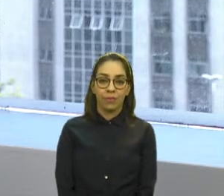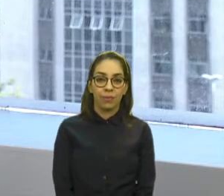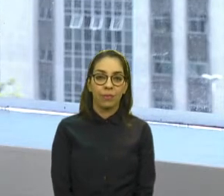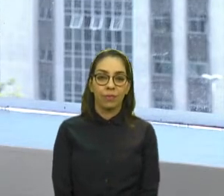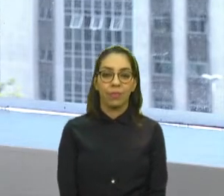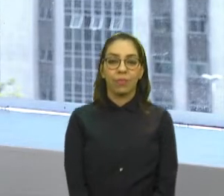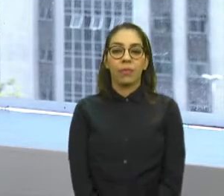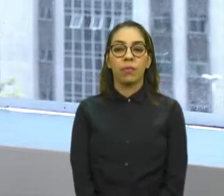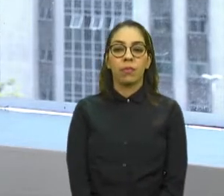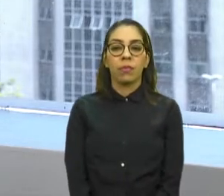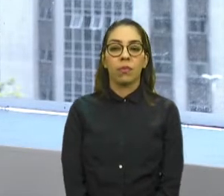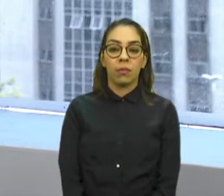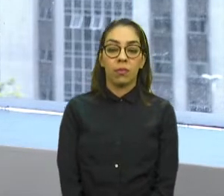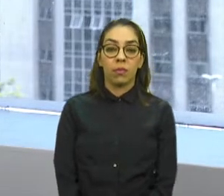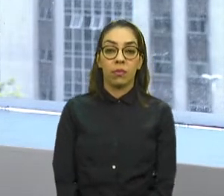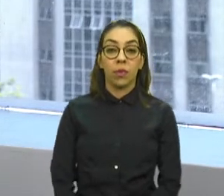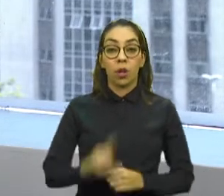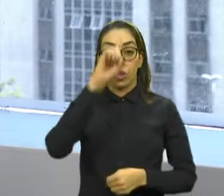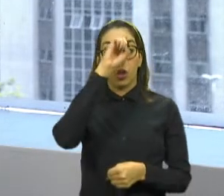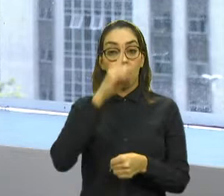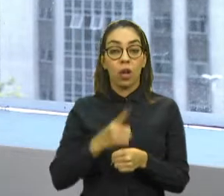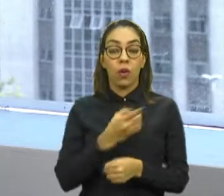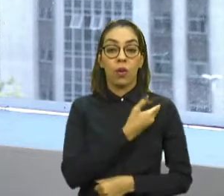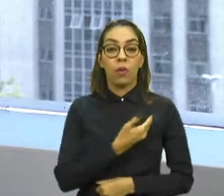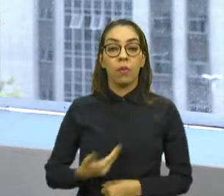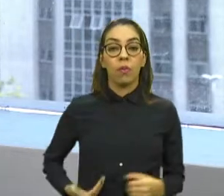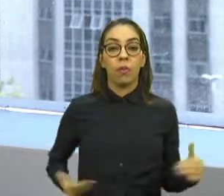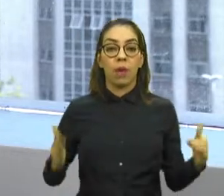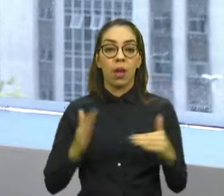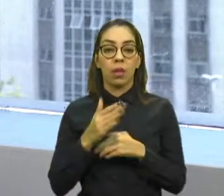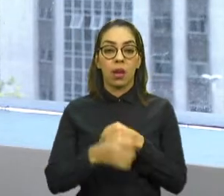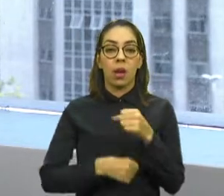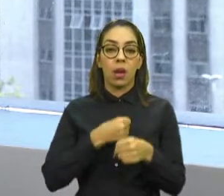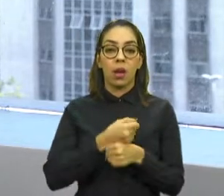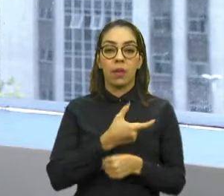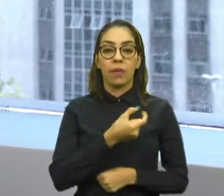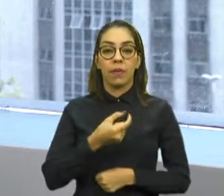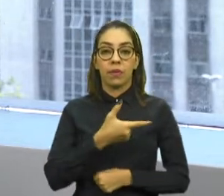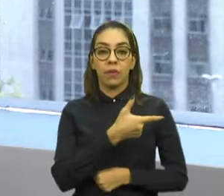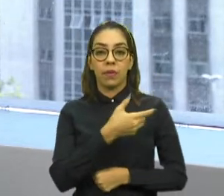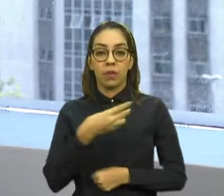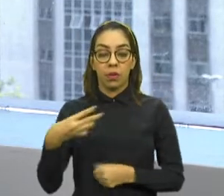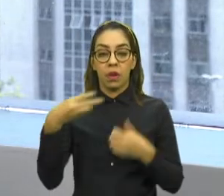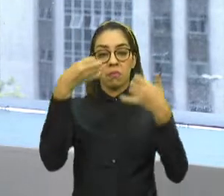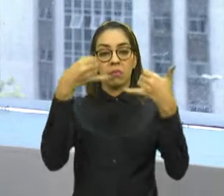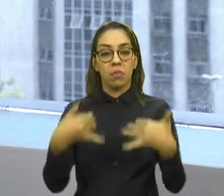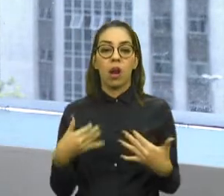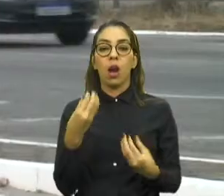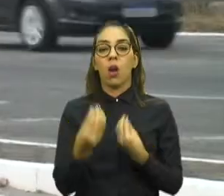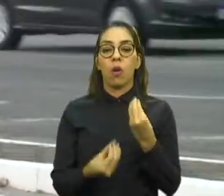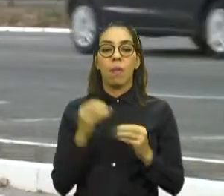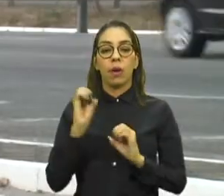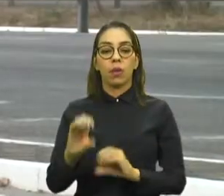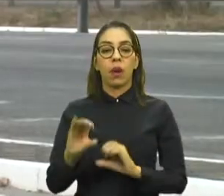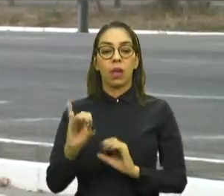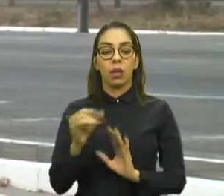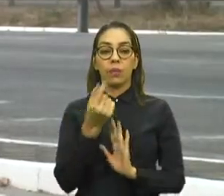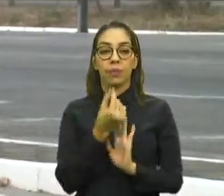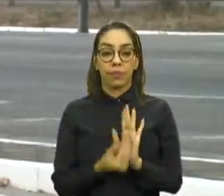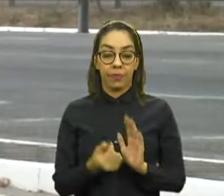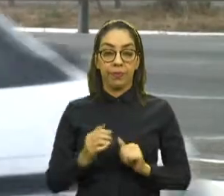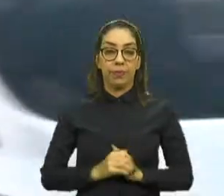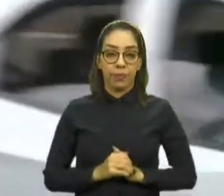Gestores públicos terão até 2023 para cumprir gastos mínimos com educação. Aumenta o número de multas